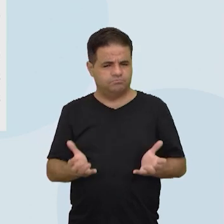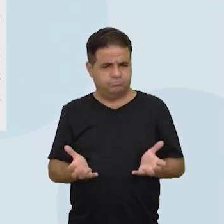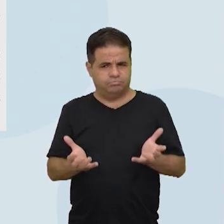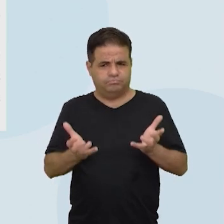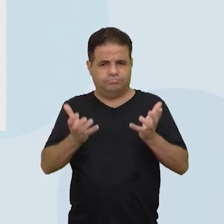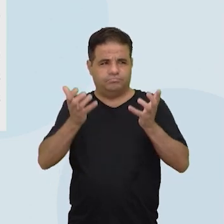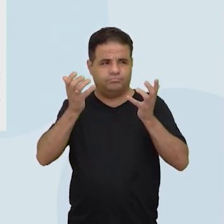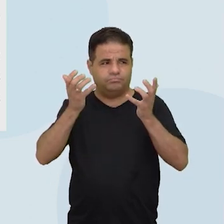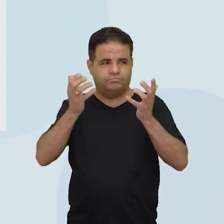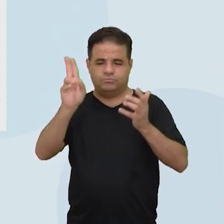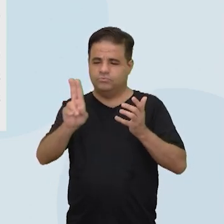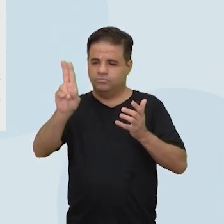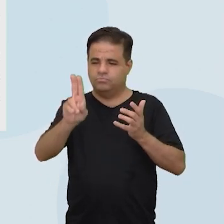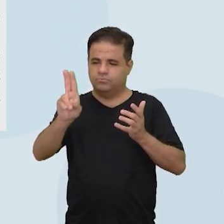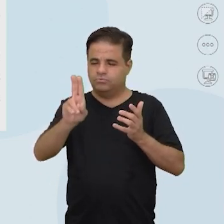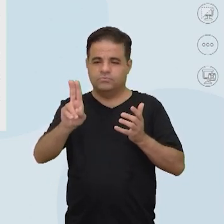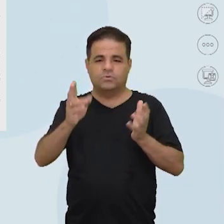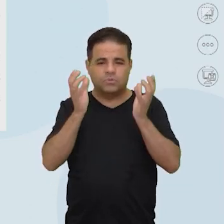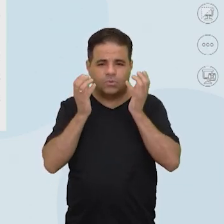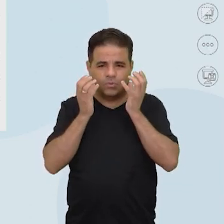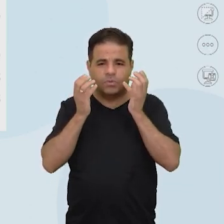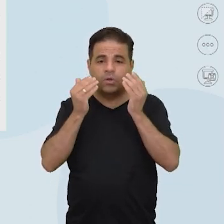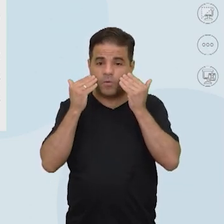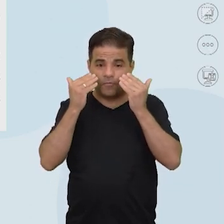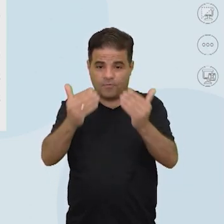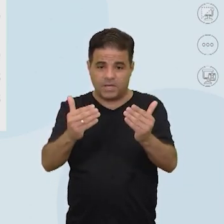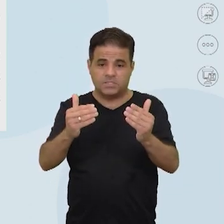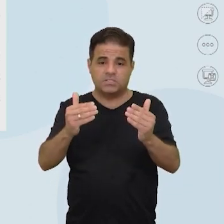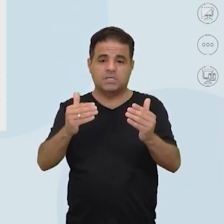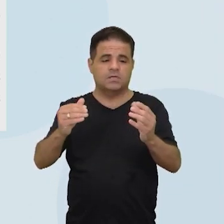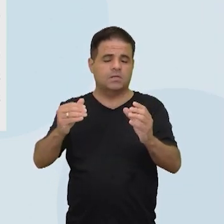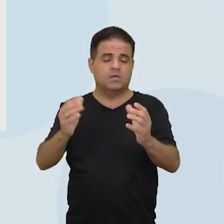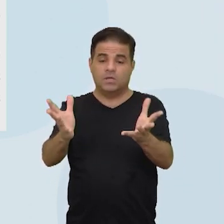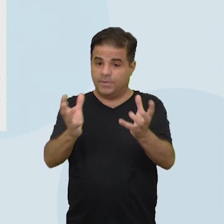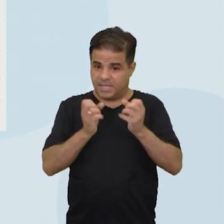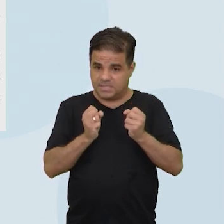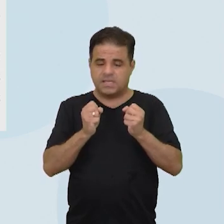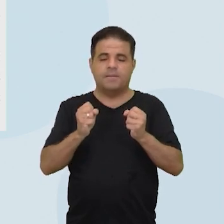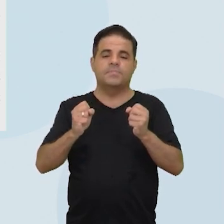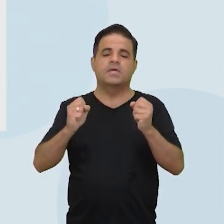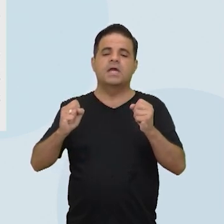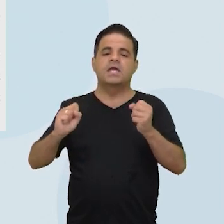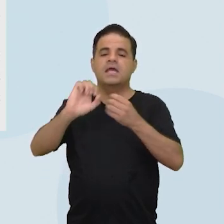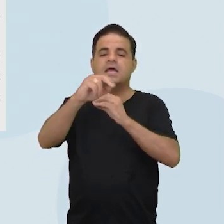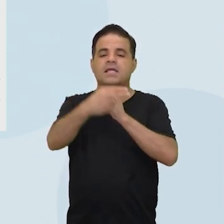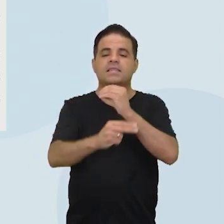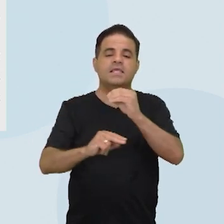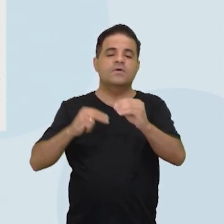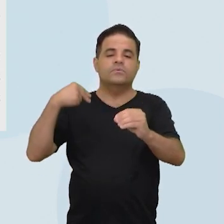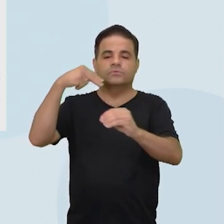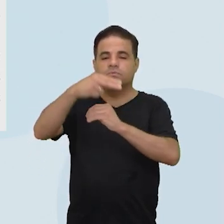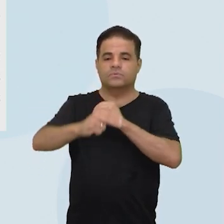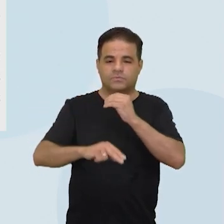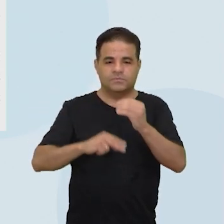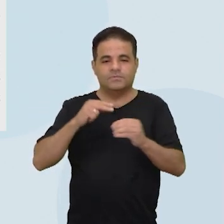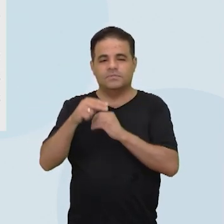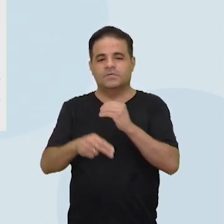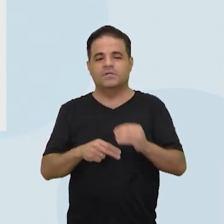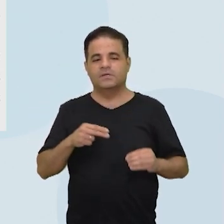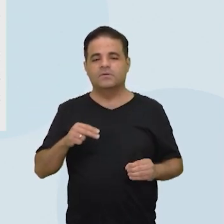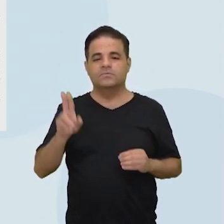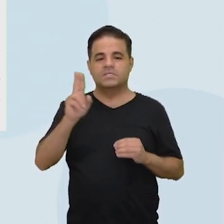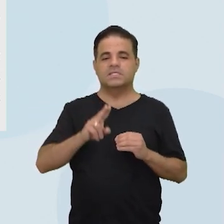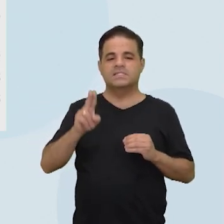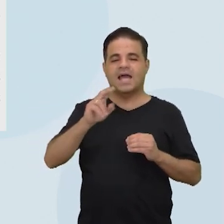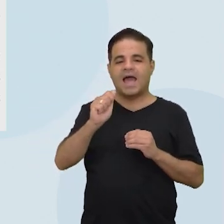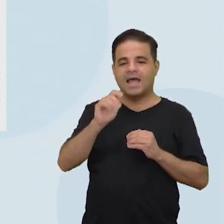exposto a alguma fonte emissora de nêutrons. E na maioria das vezes utiliza também o átomo como o Califórnia, outro tipo de átomo diferente também,